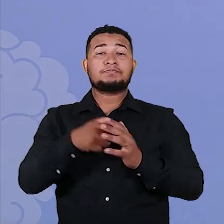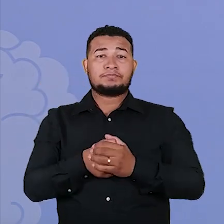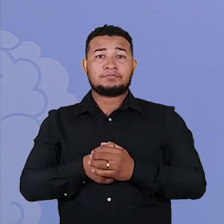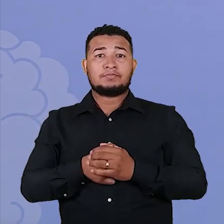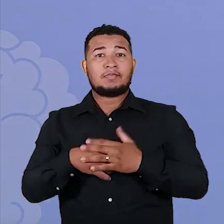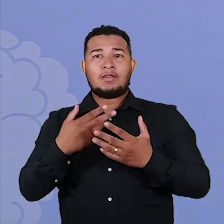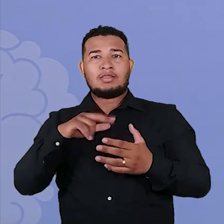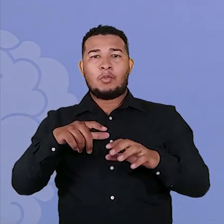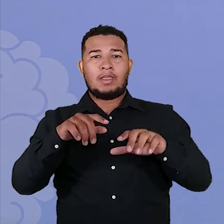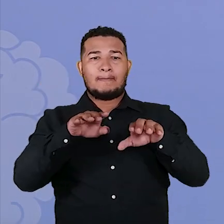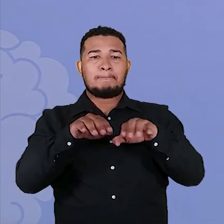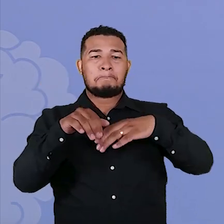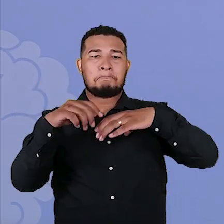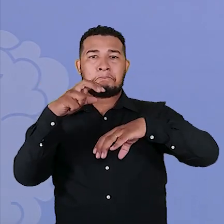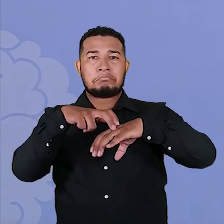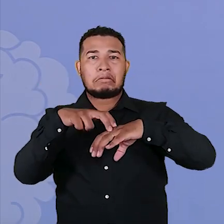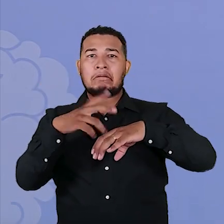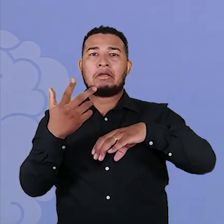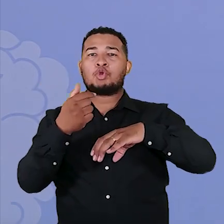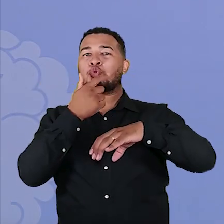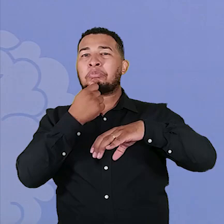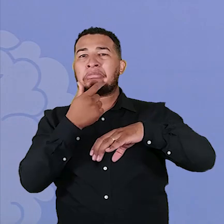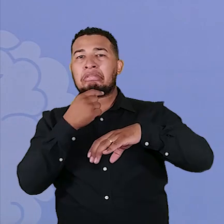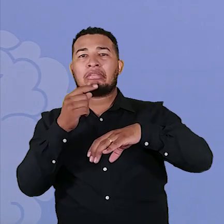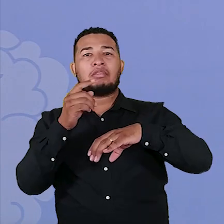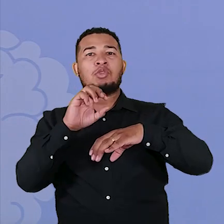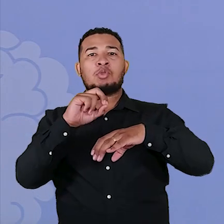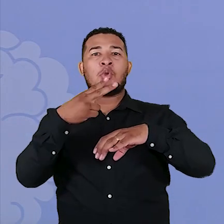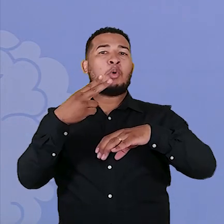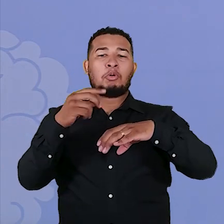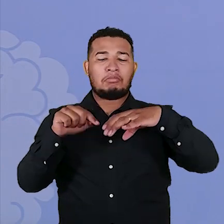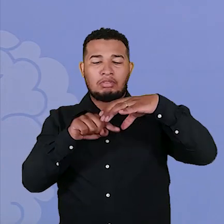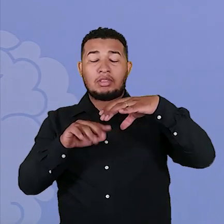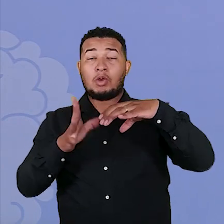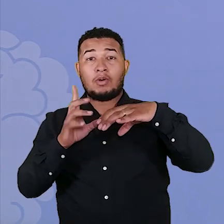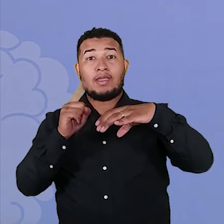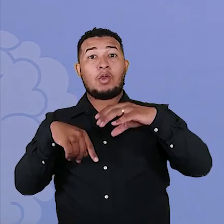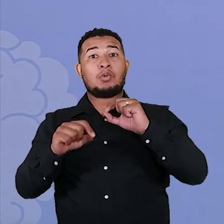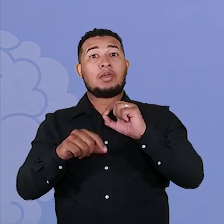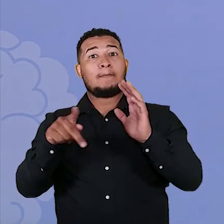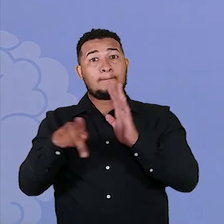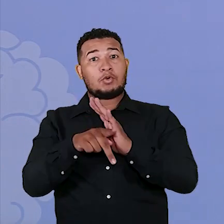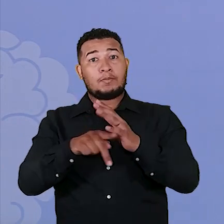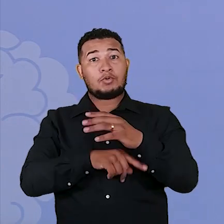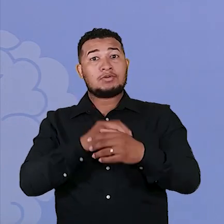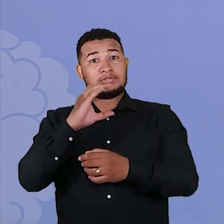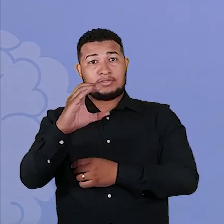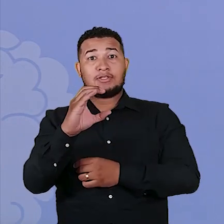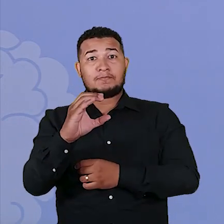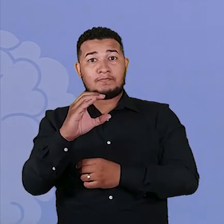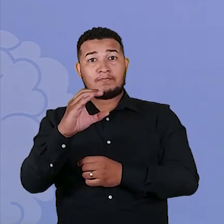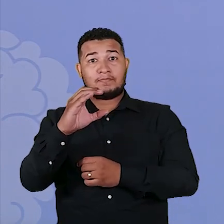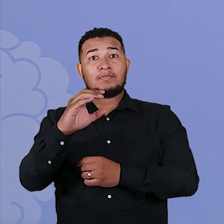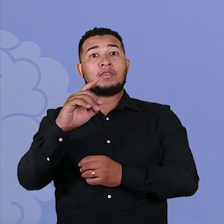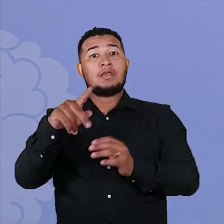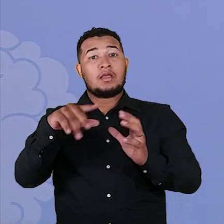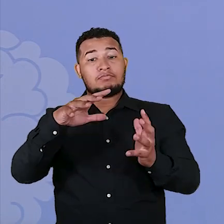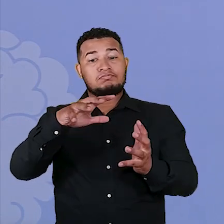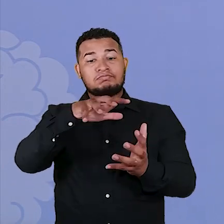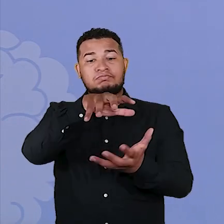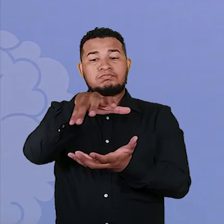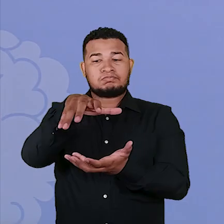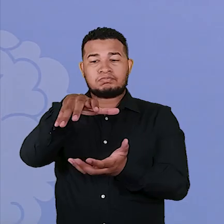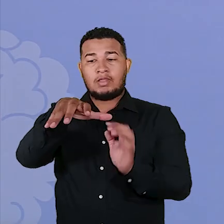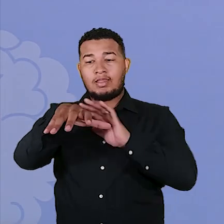uma reação tá então é do banco não é do menino nem da massa da terra não é a